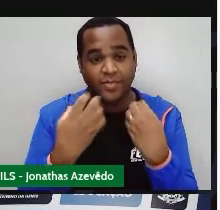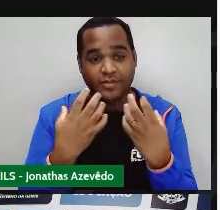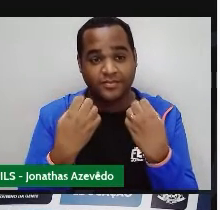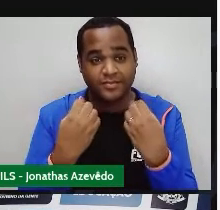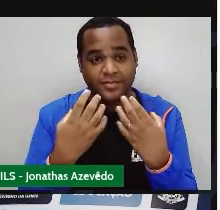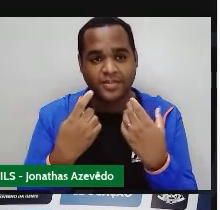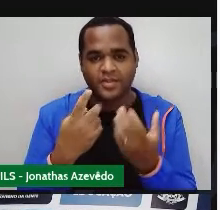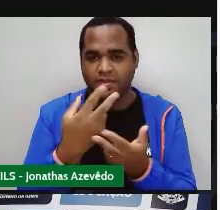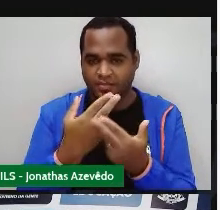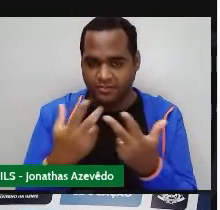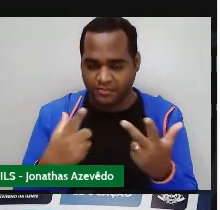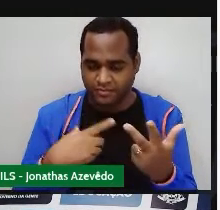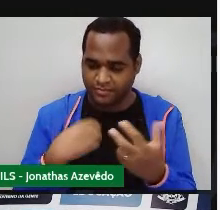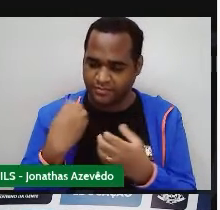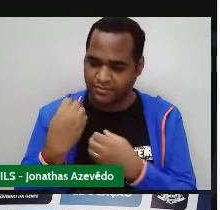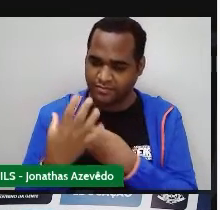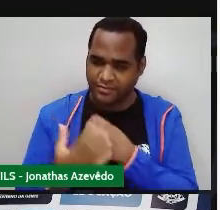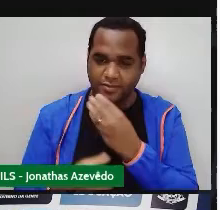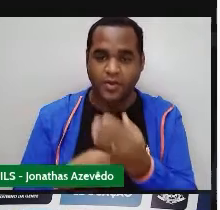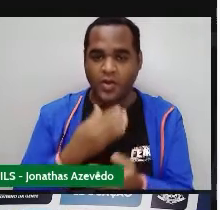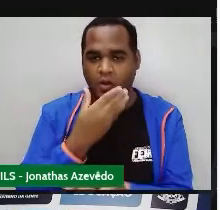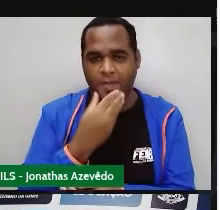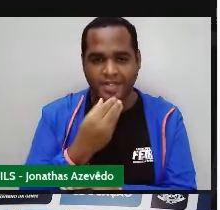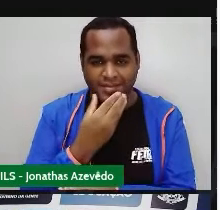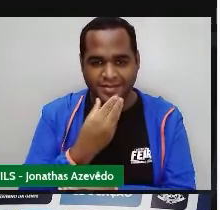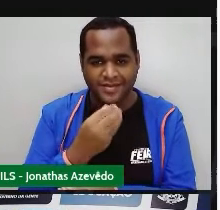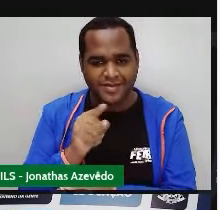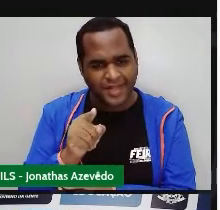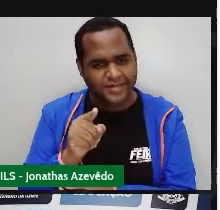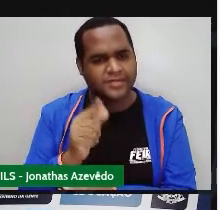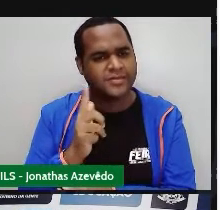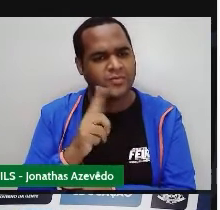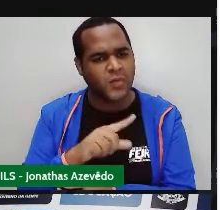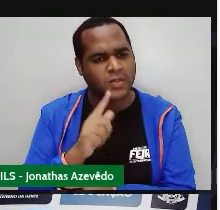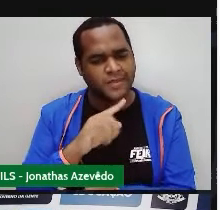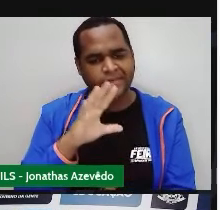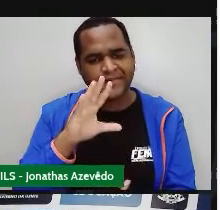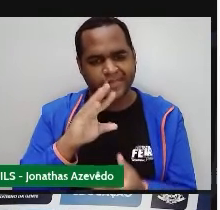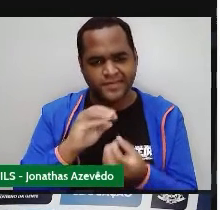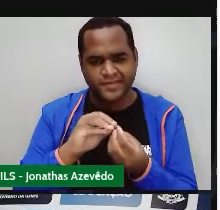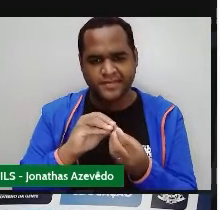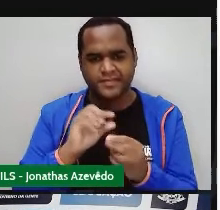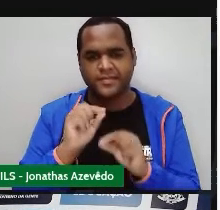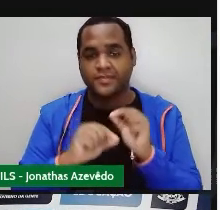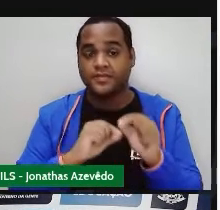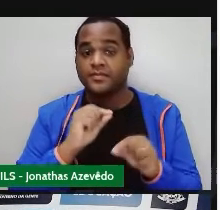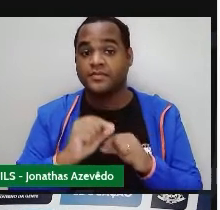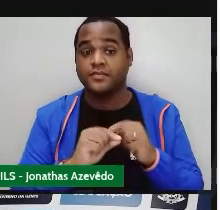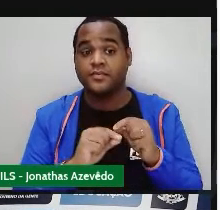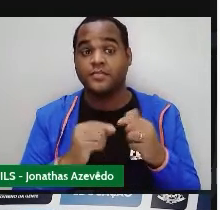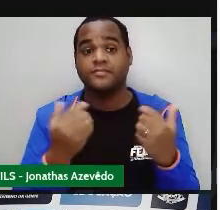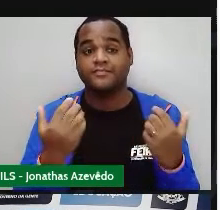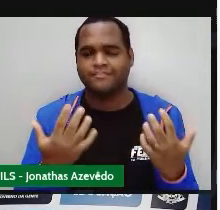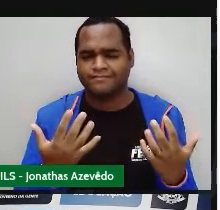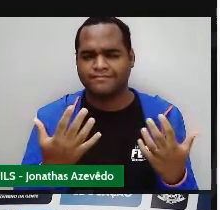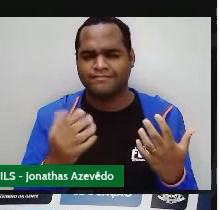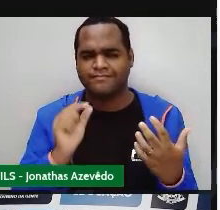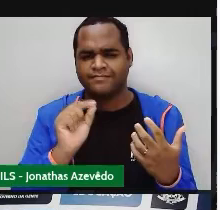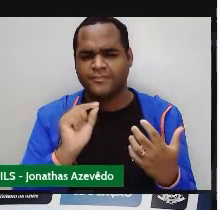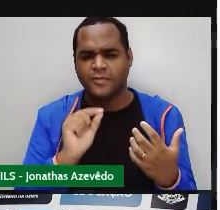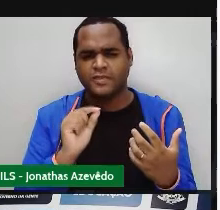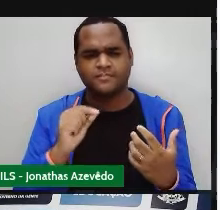e depois de toda essa contribuição do pollia o polia né ele chegou à conclusão o seguinte o que é que se faz